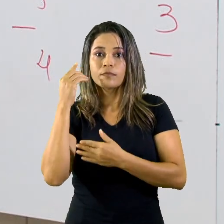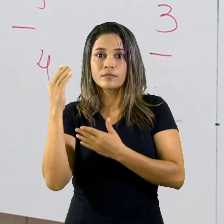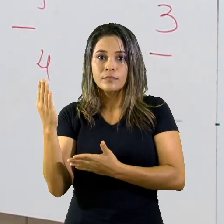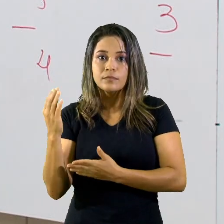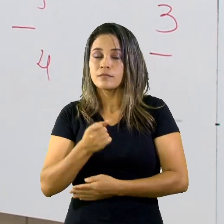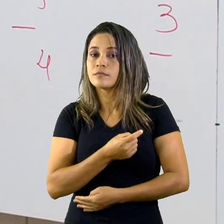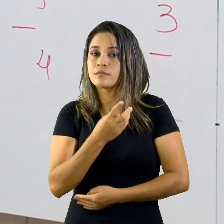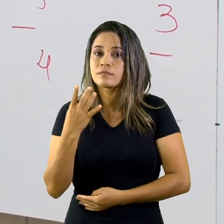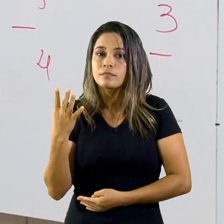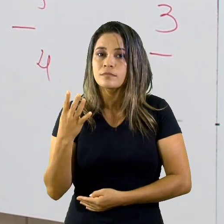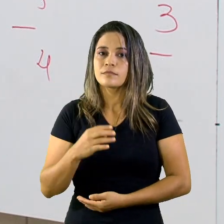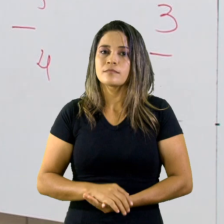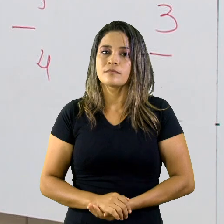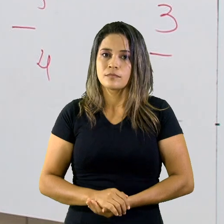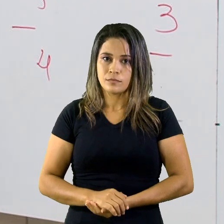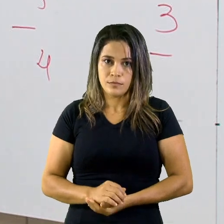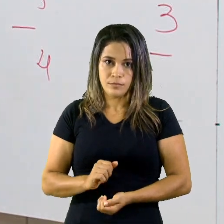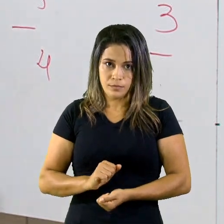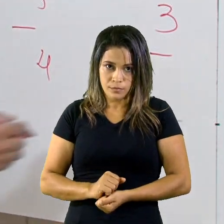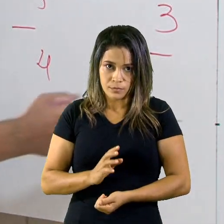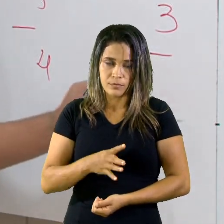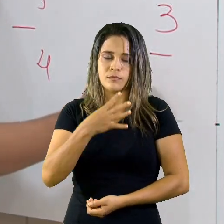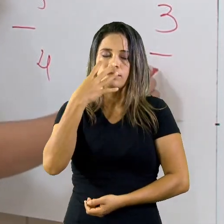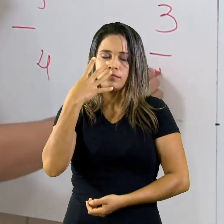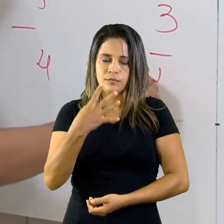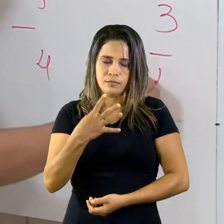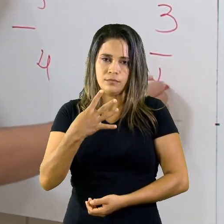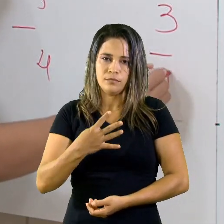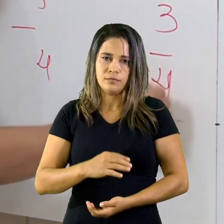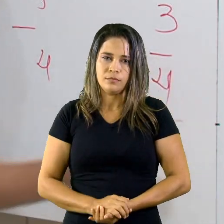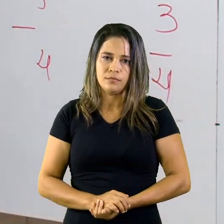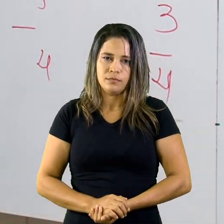Quantos vértices? Contaram comigo? 4.